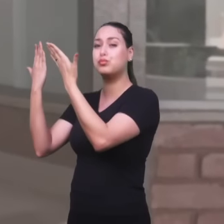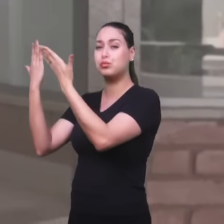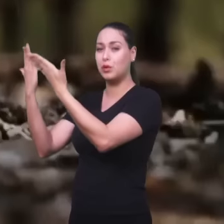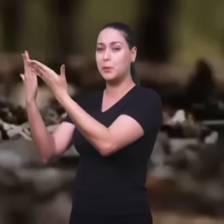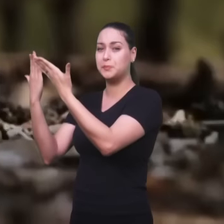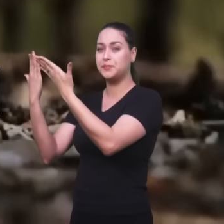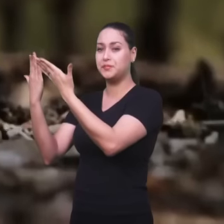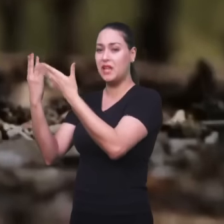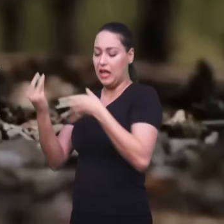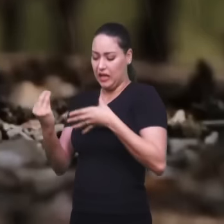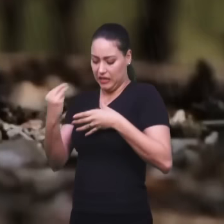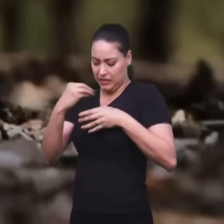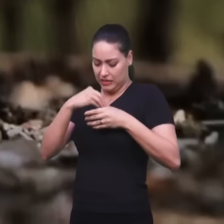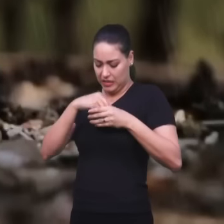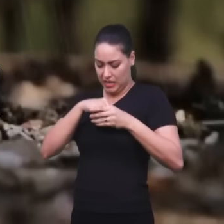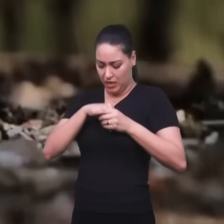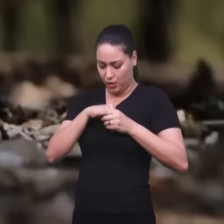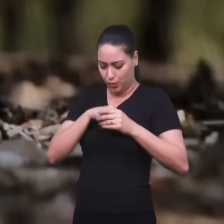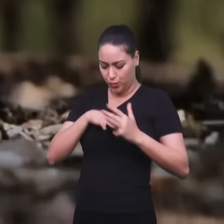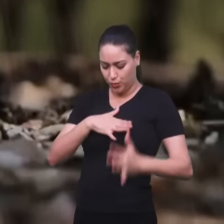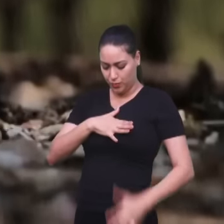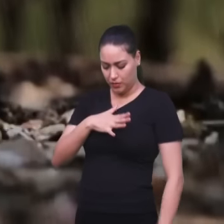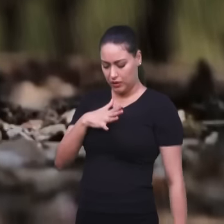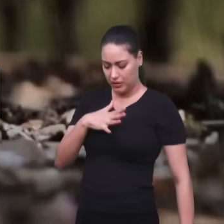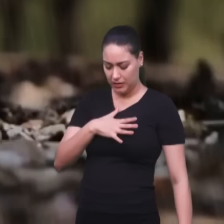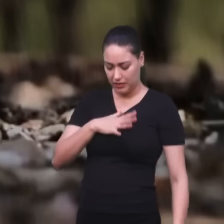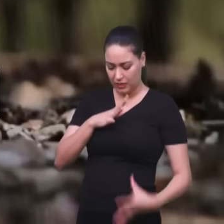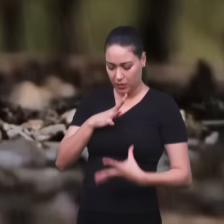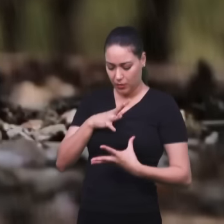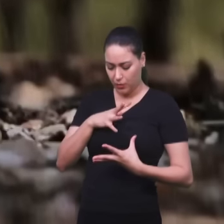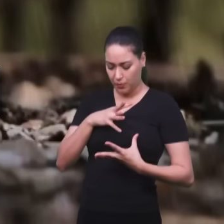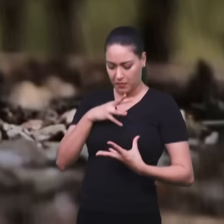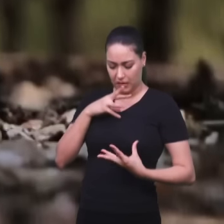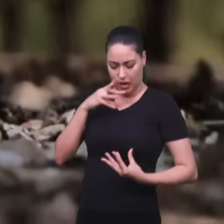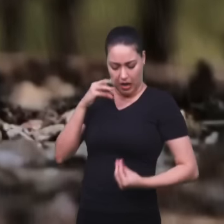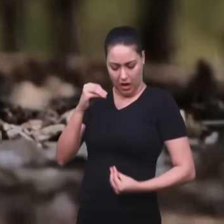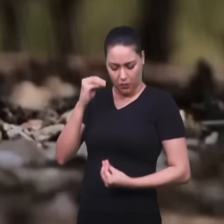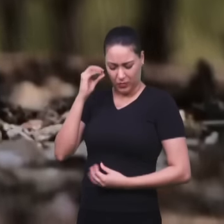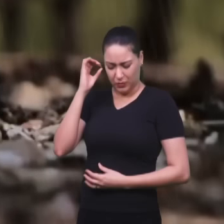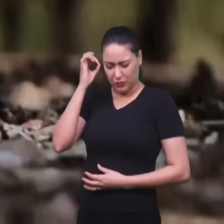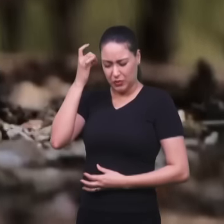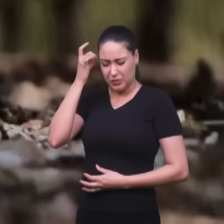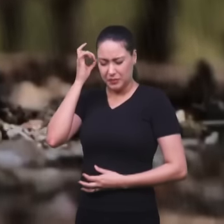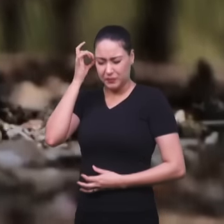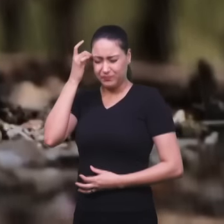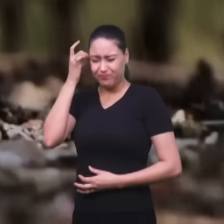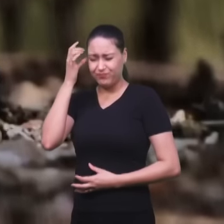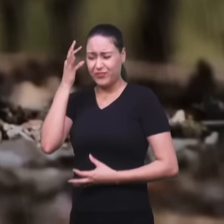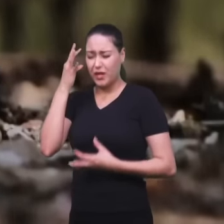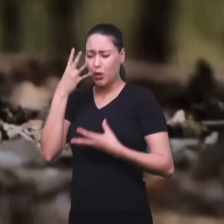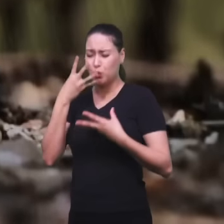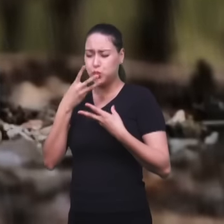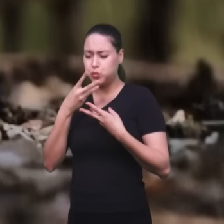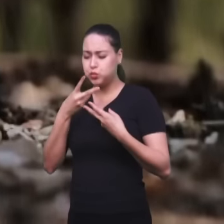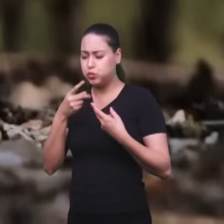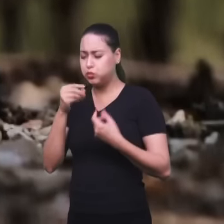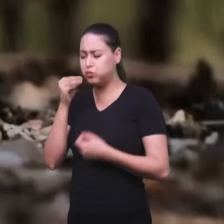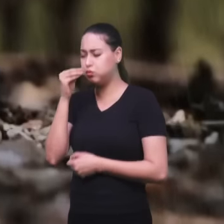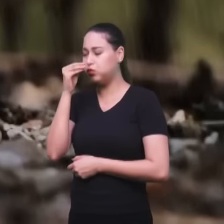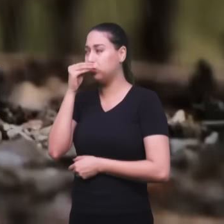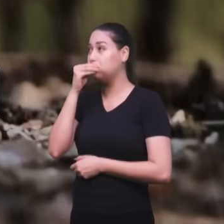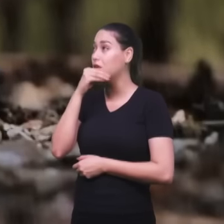Quando a vida é cruz em mim, esclarece o meu